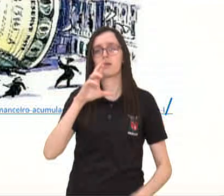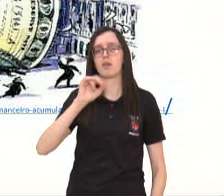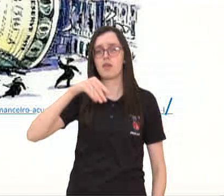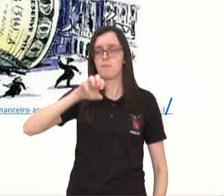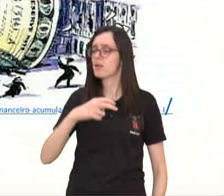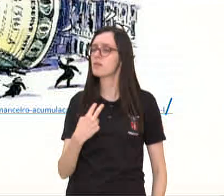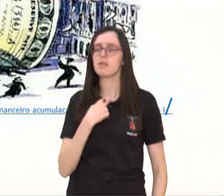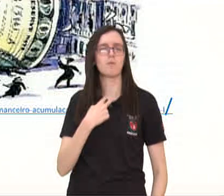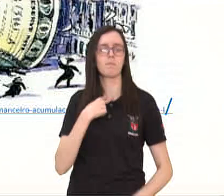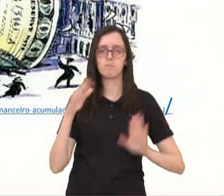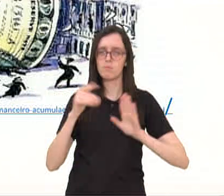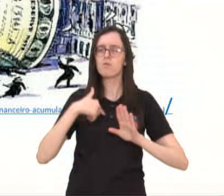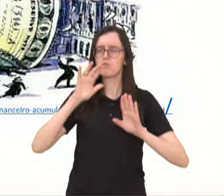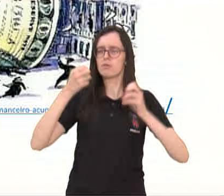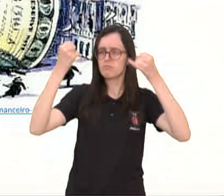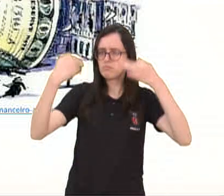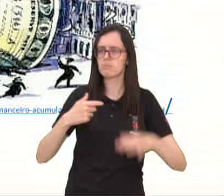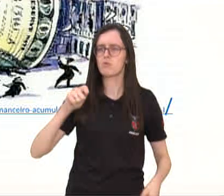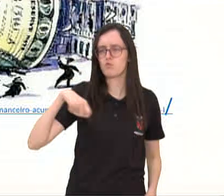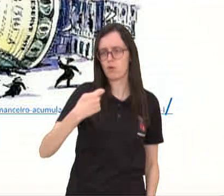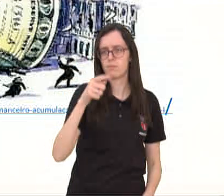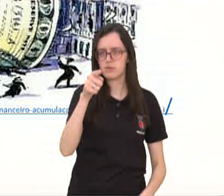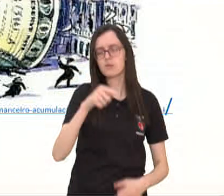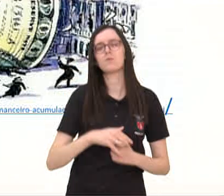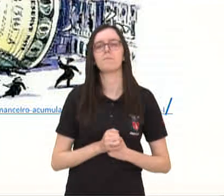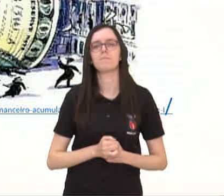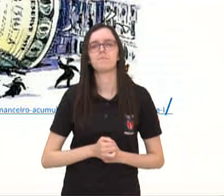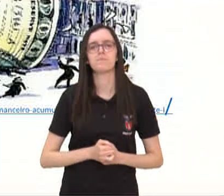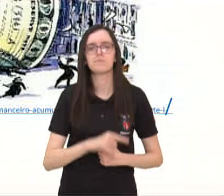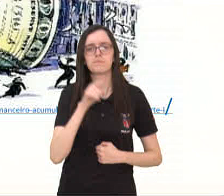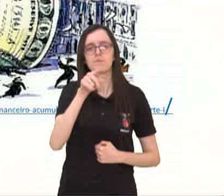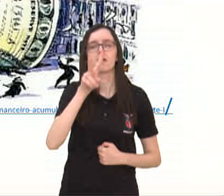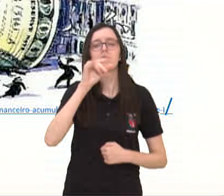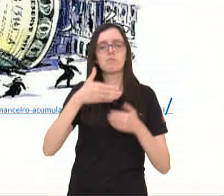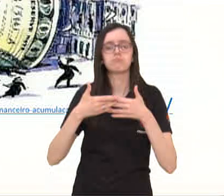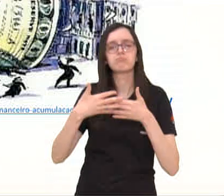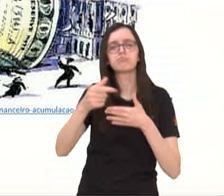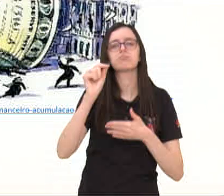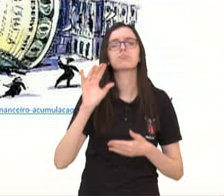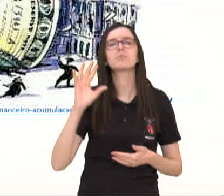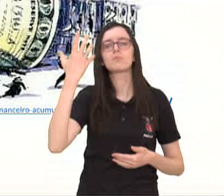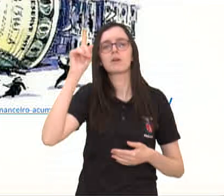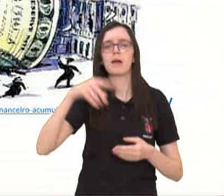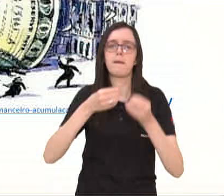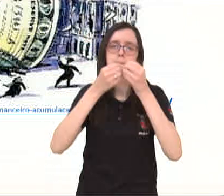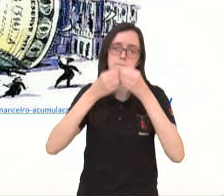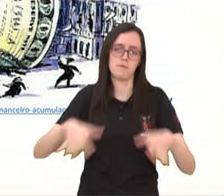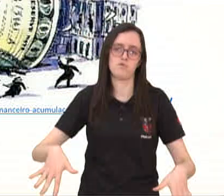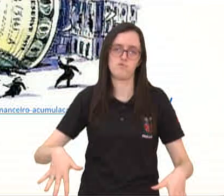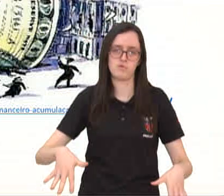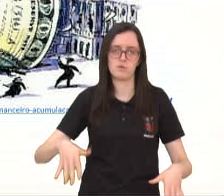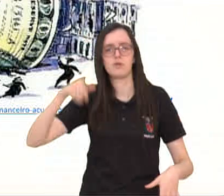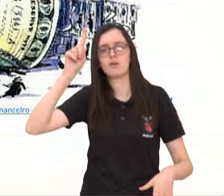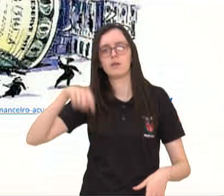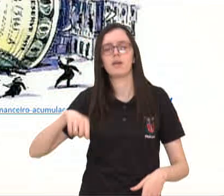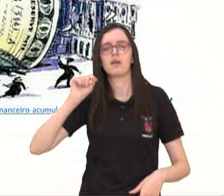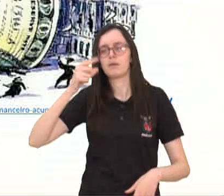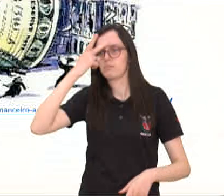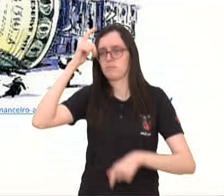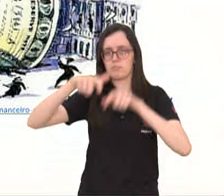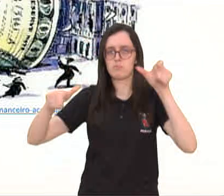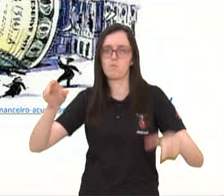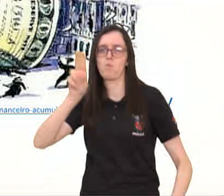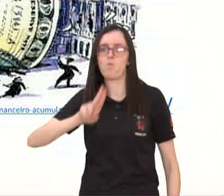ser praticada, eu já falo um pouco sobre isso, vai no final das contas o quê? Prejudicar os